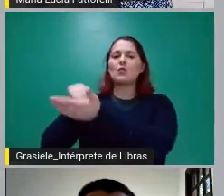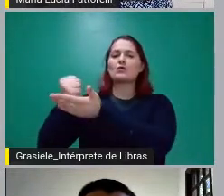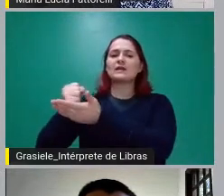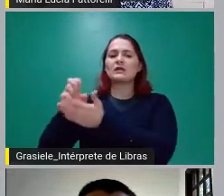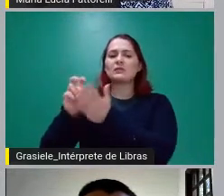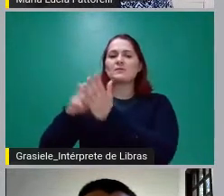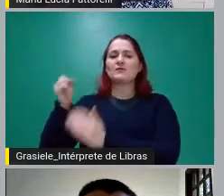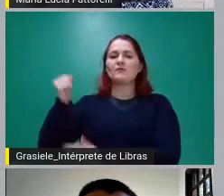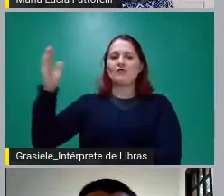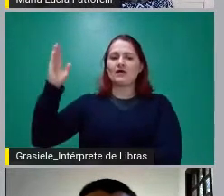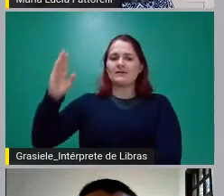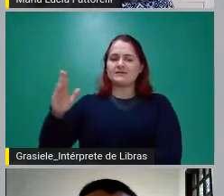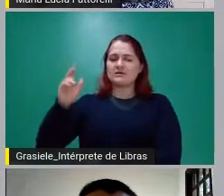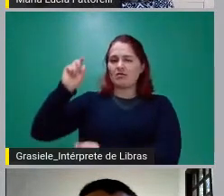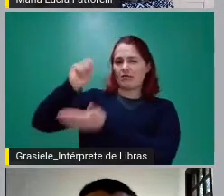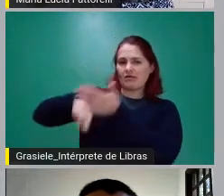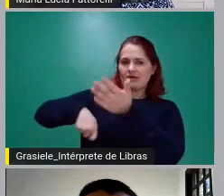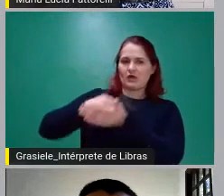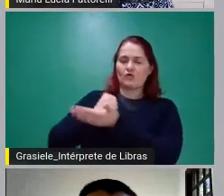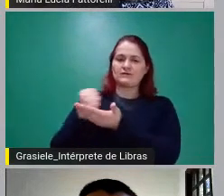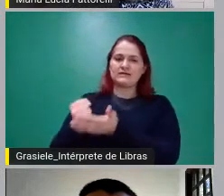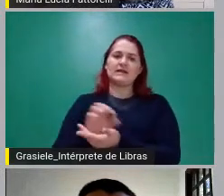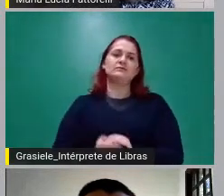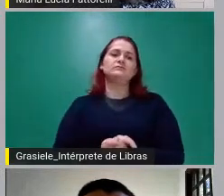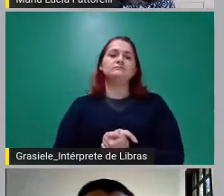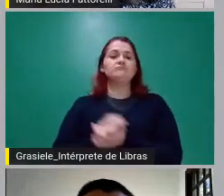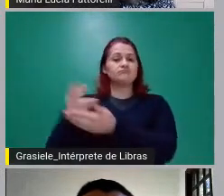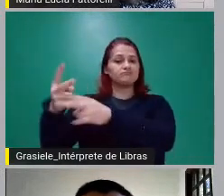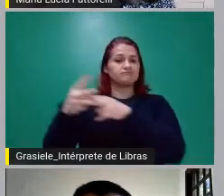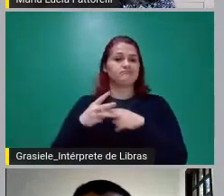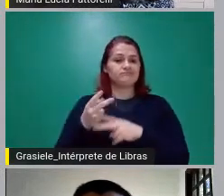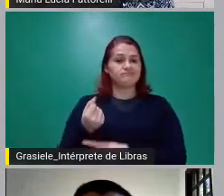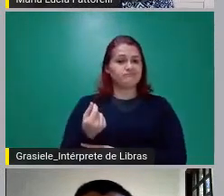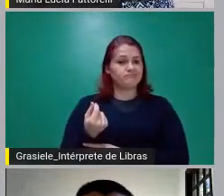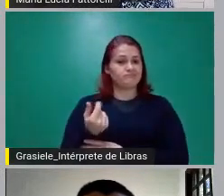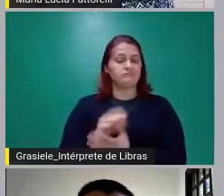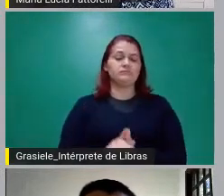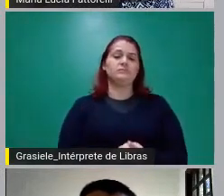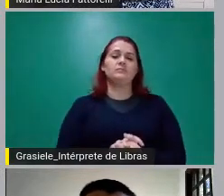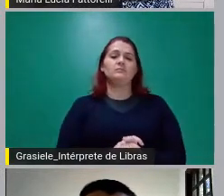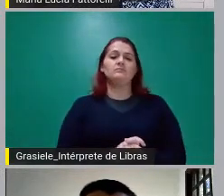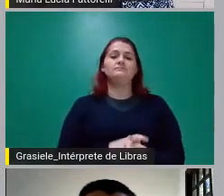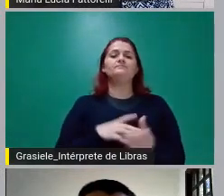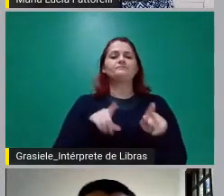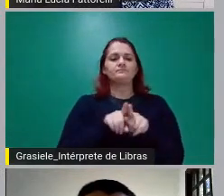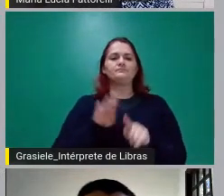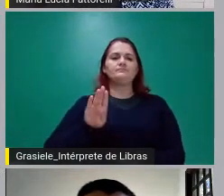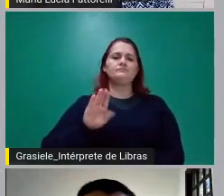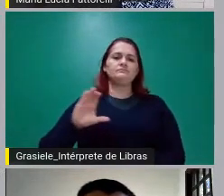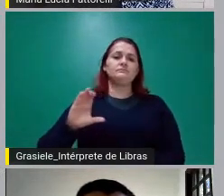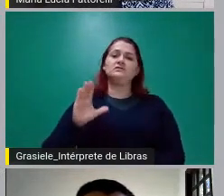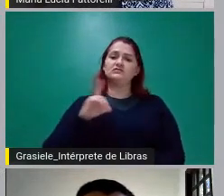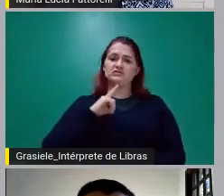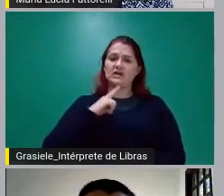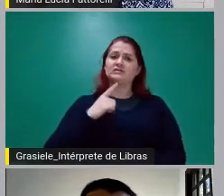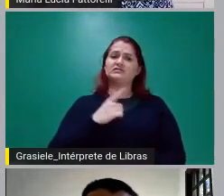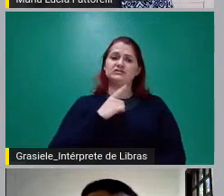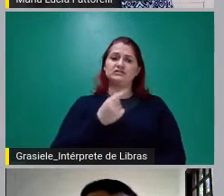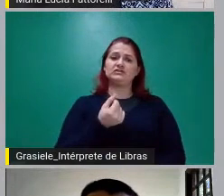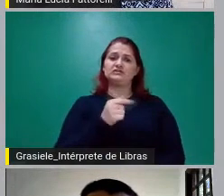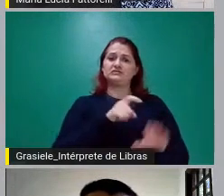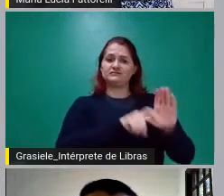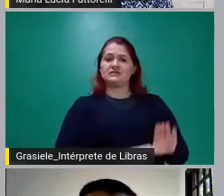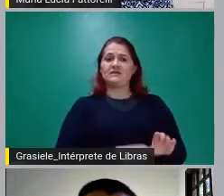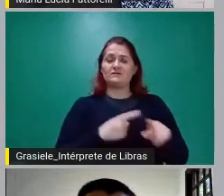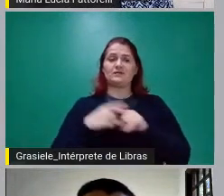esses acordos que eram operações de créditos contratuais. Apesar disso, o Banco Central já era devedor de todos esses acordos por